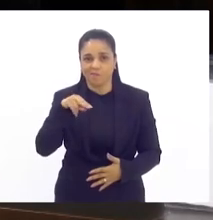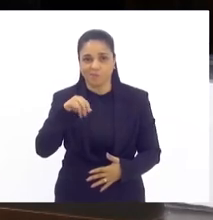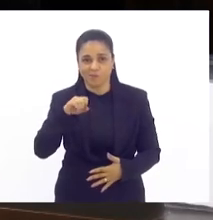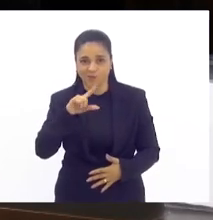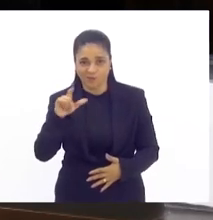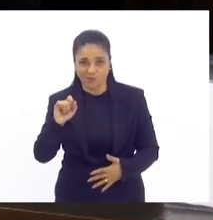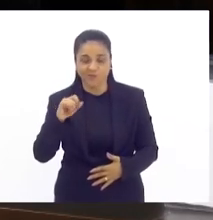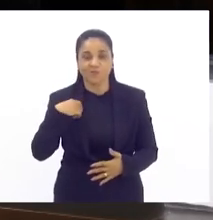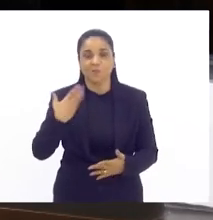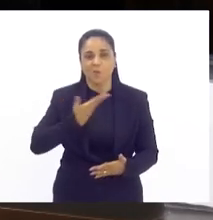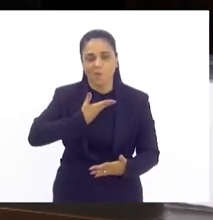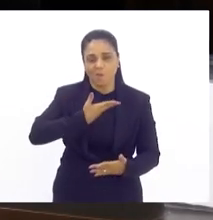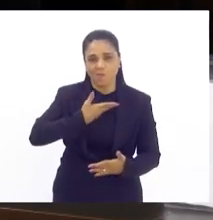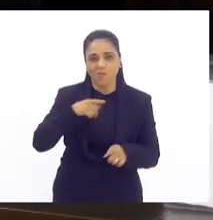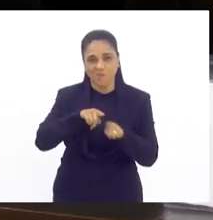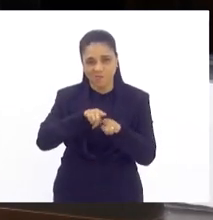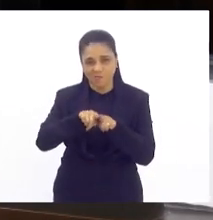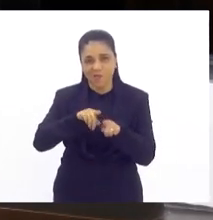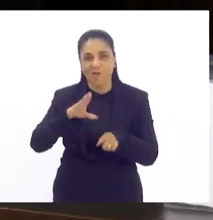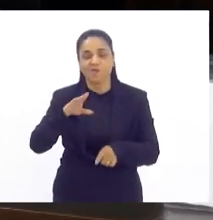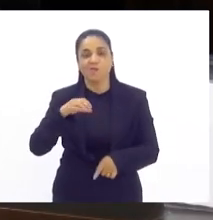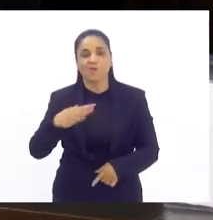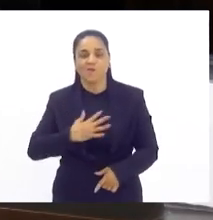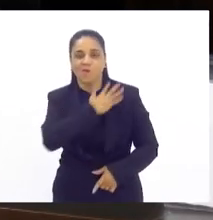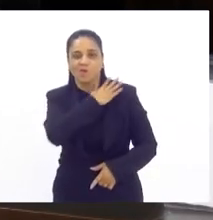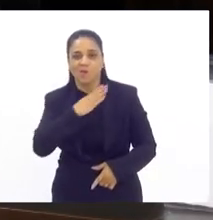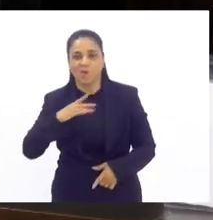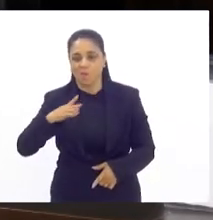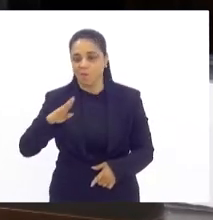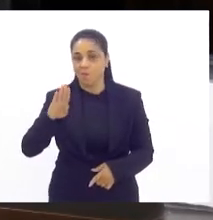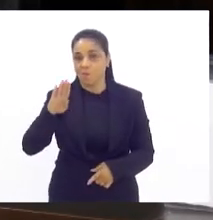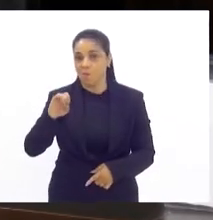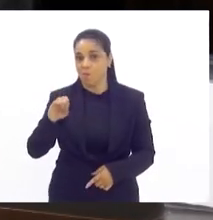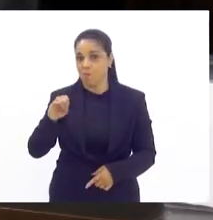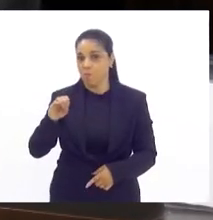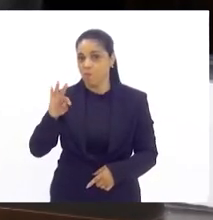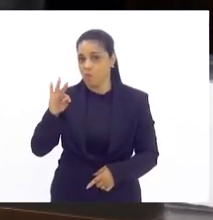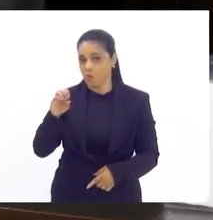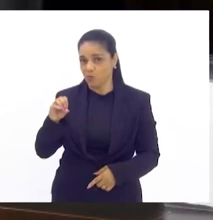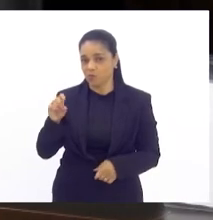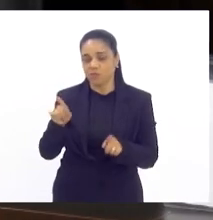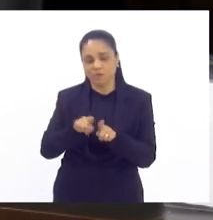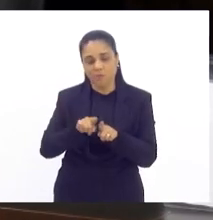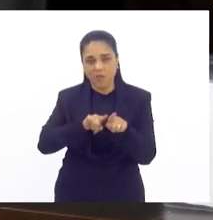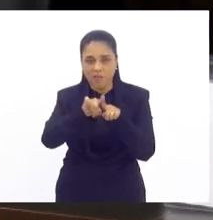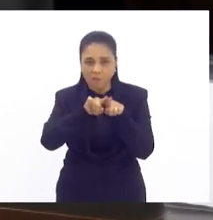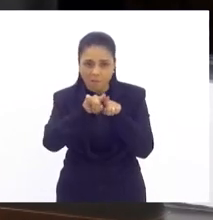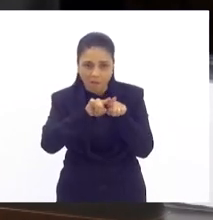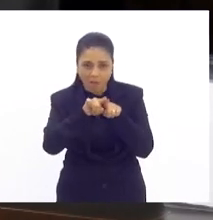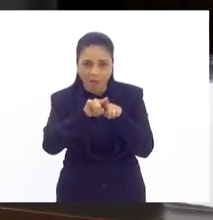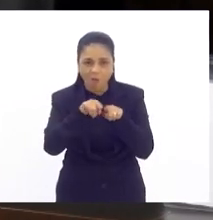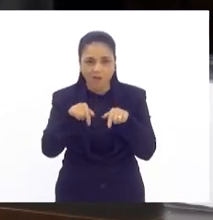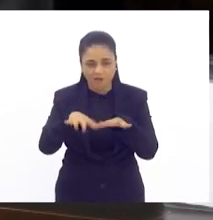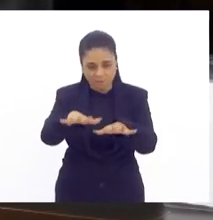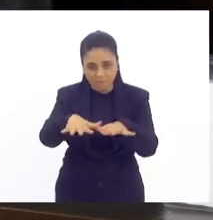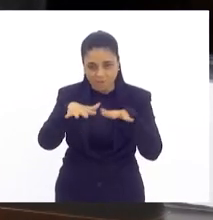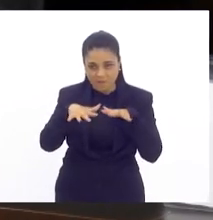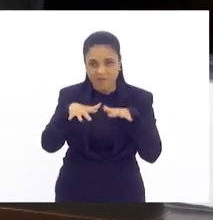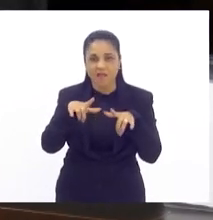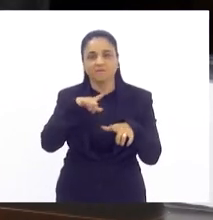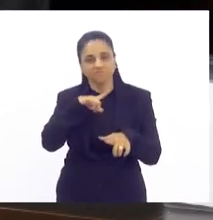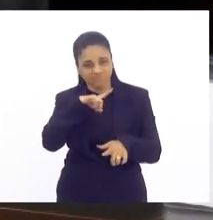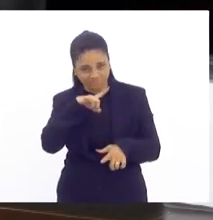irmão, coronel Boto, né, que eu faço aqui menção do seu irmão que está aqui no plenário, tivemos, né,